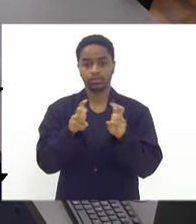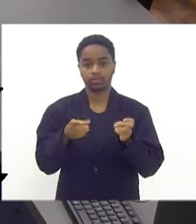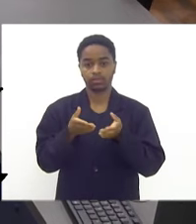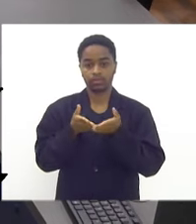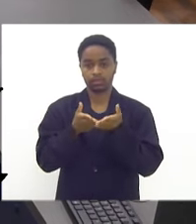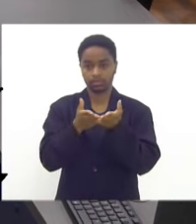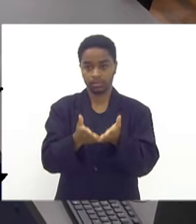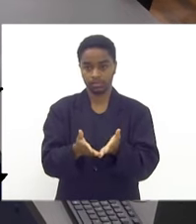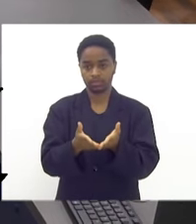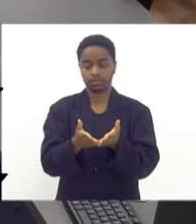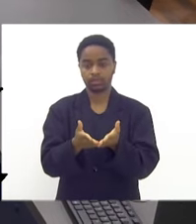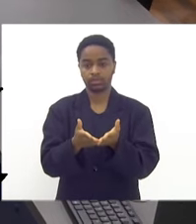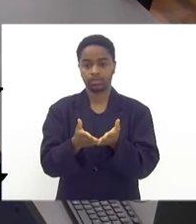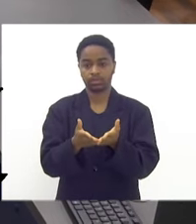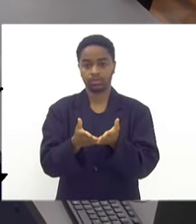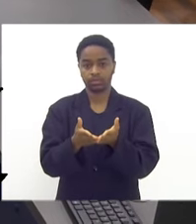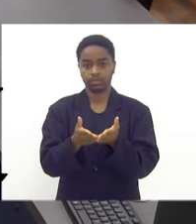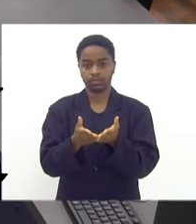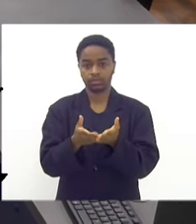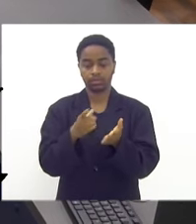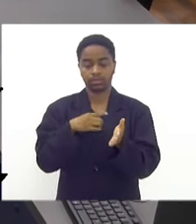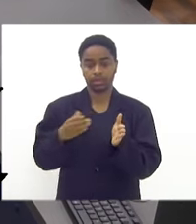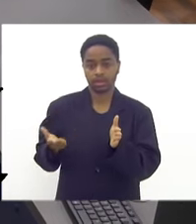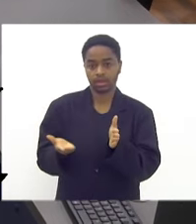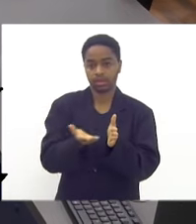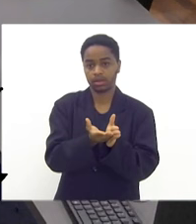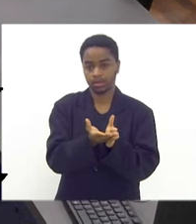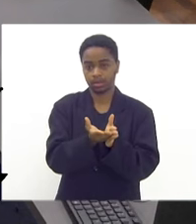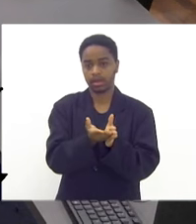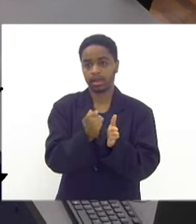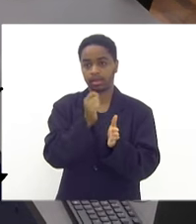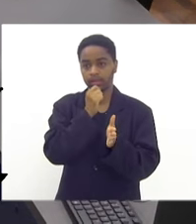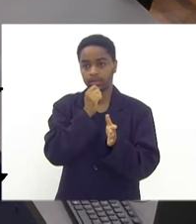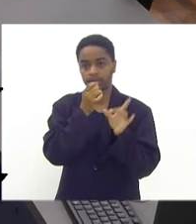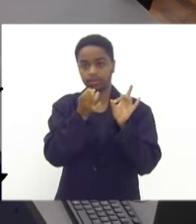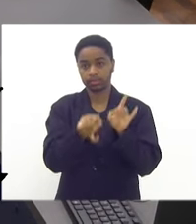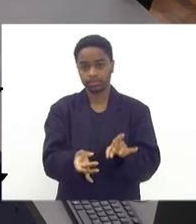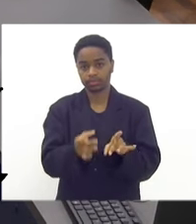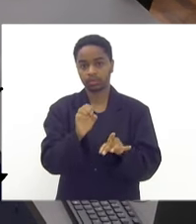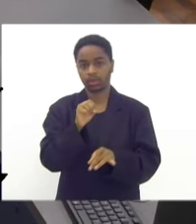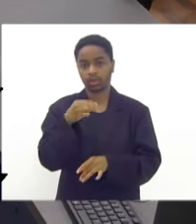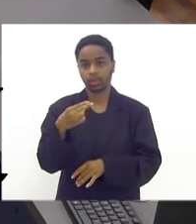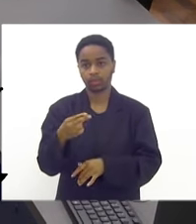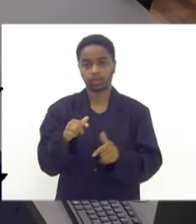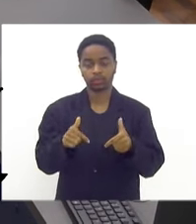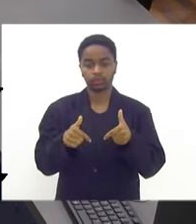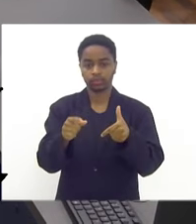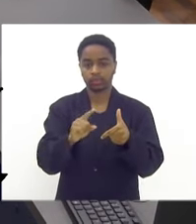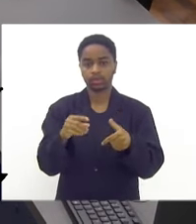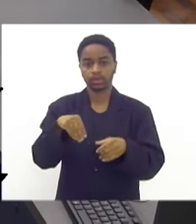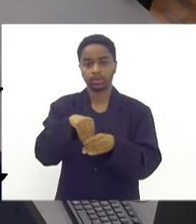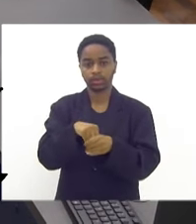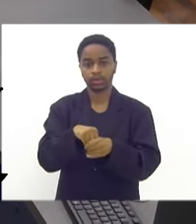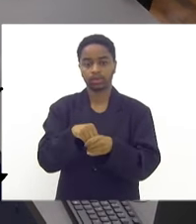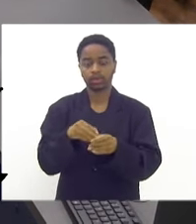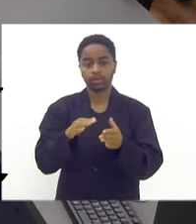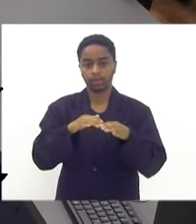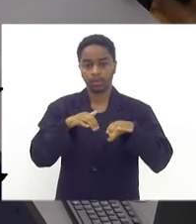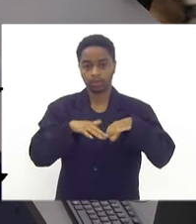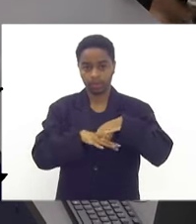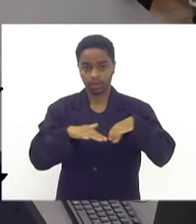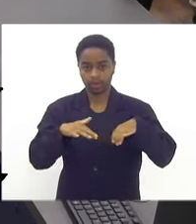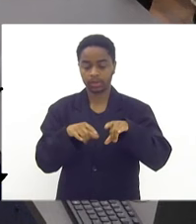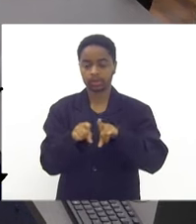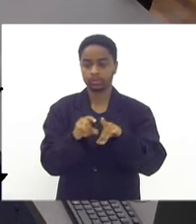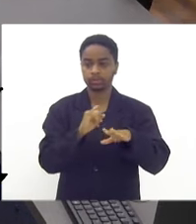que se encontram atracadas fundeadas abandon ou fora de operação na Bahia de Guanabara Bahia da Ilha